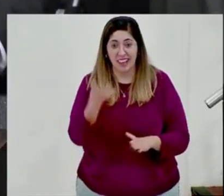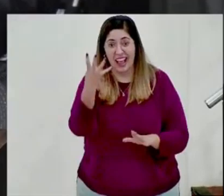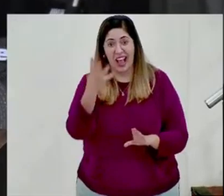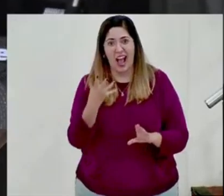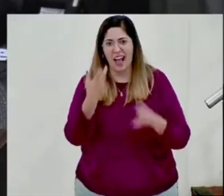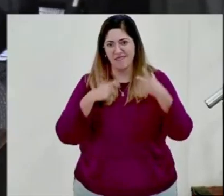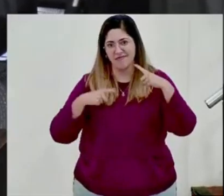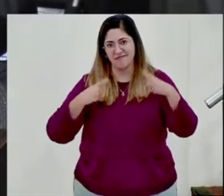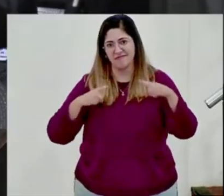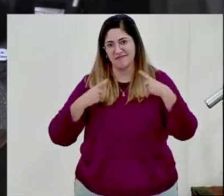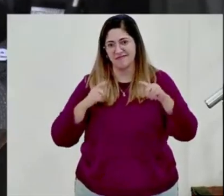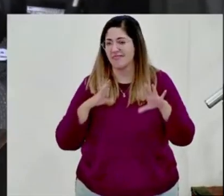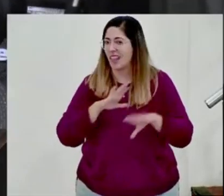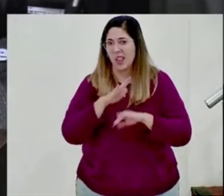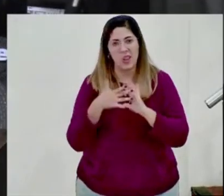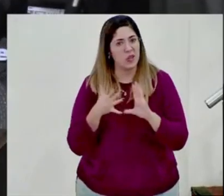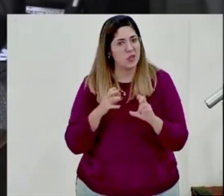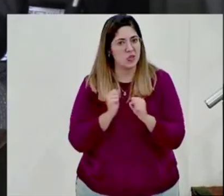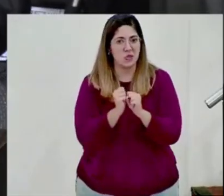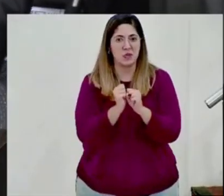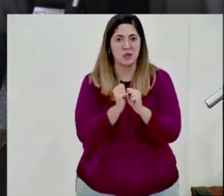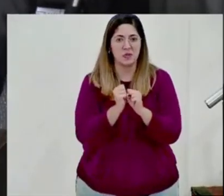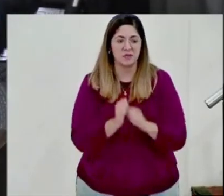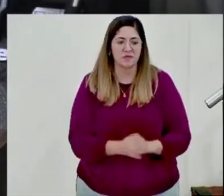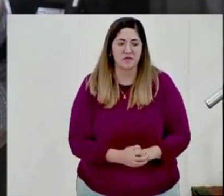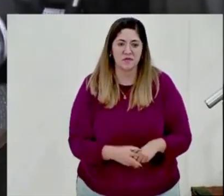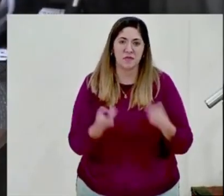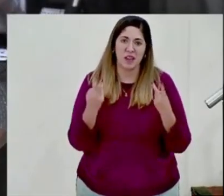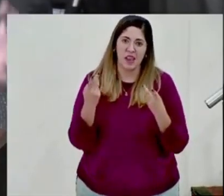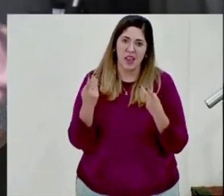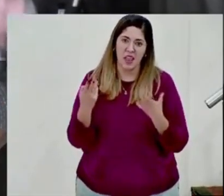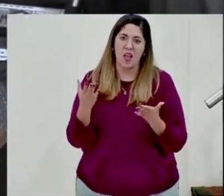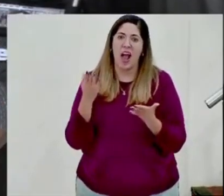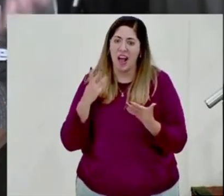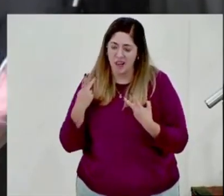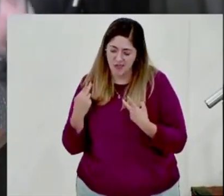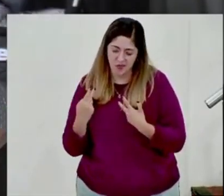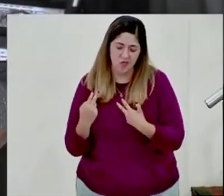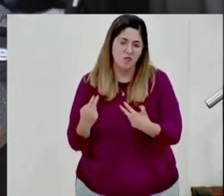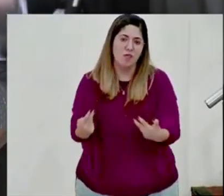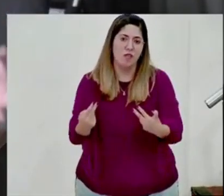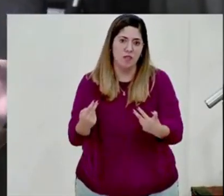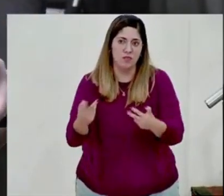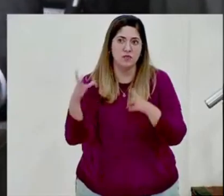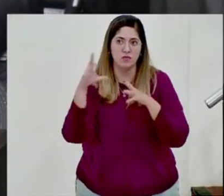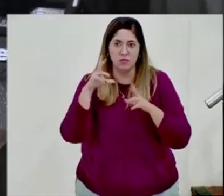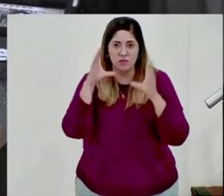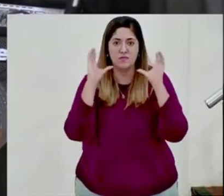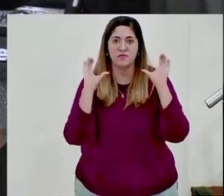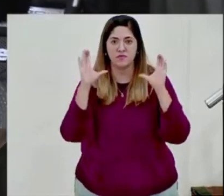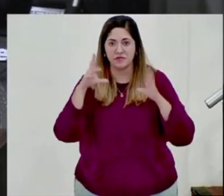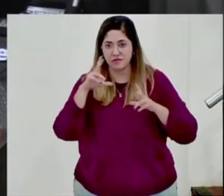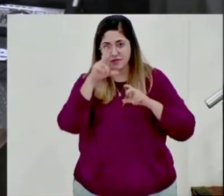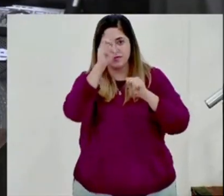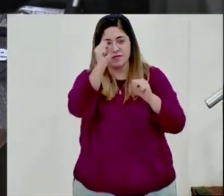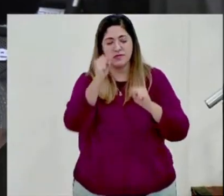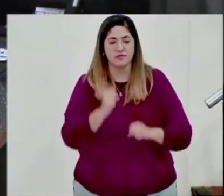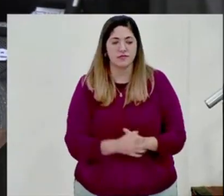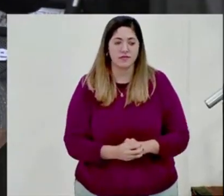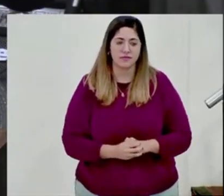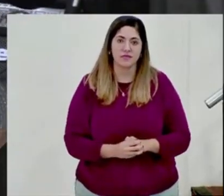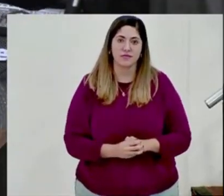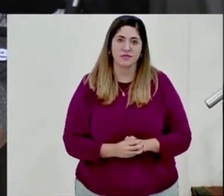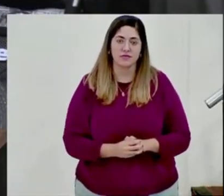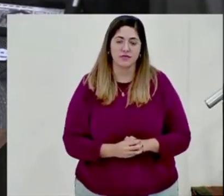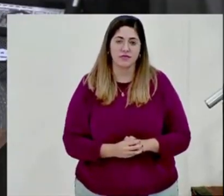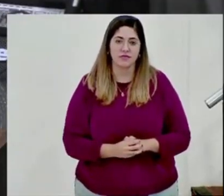você está cantando junto de Lutero as mesmas coisas ainda hoje. Deus é o nosso castelo forte. Deus é o nosso